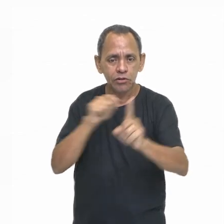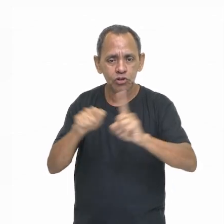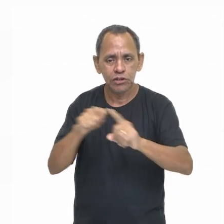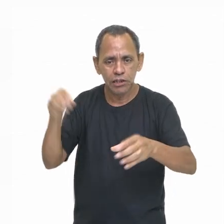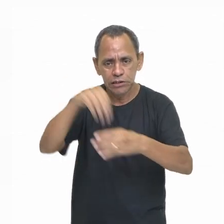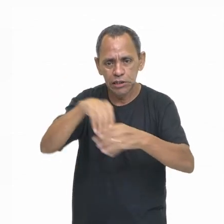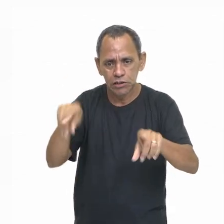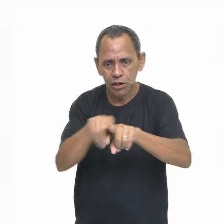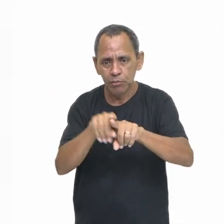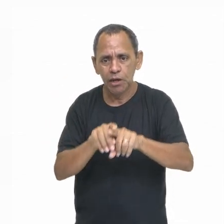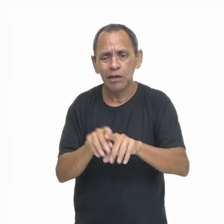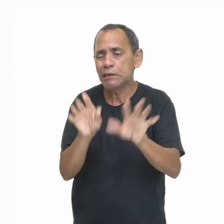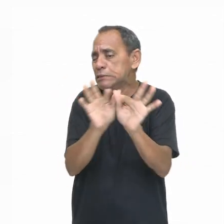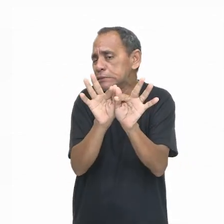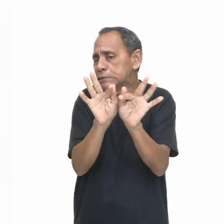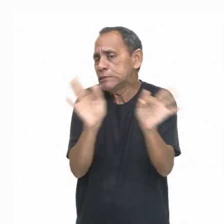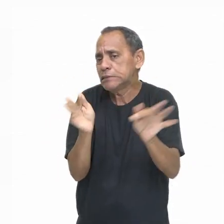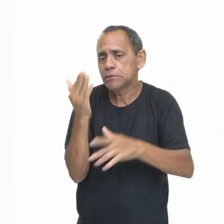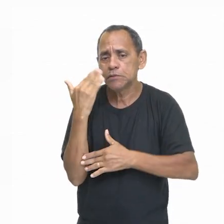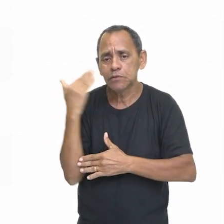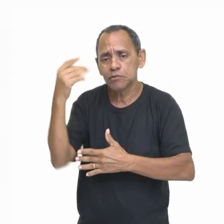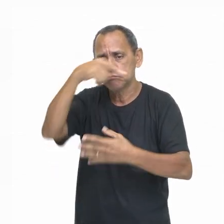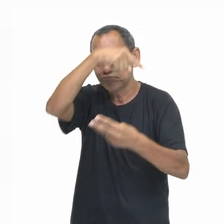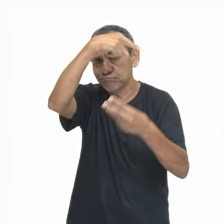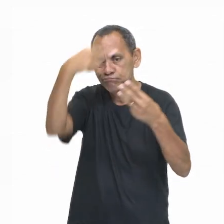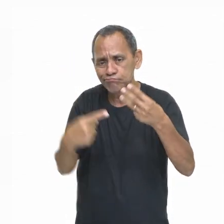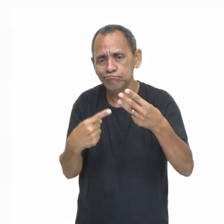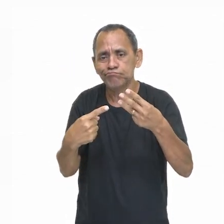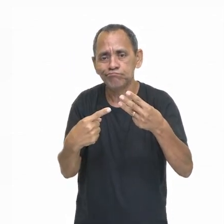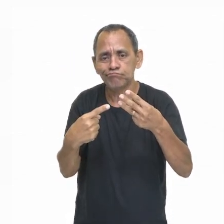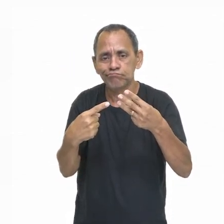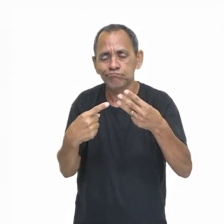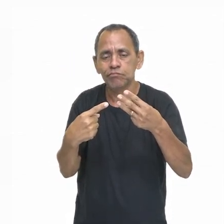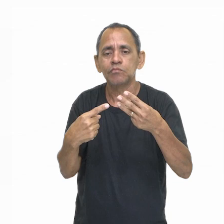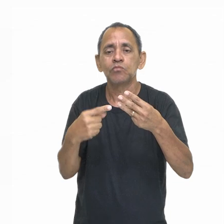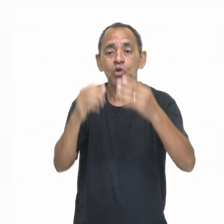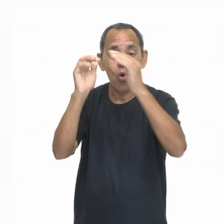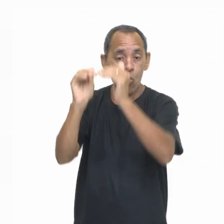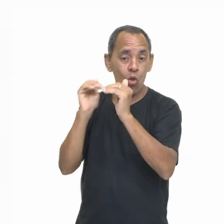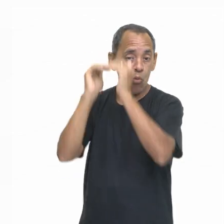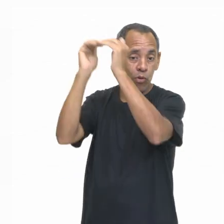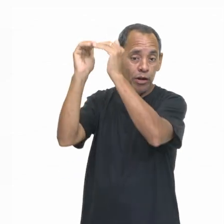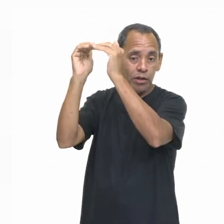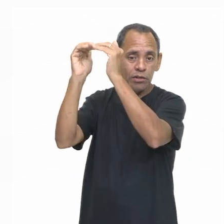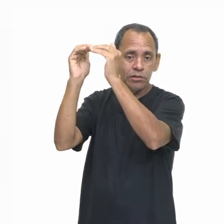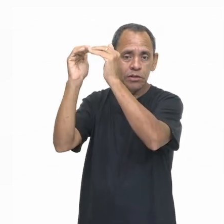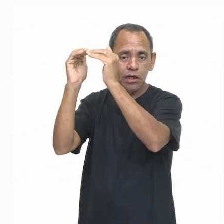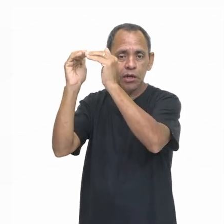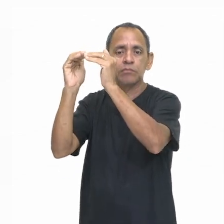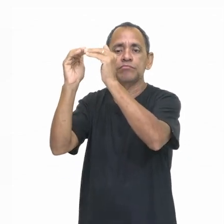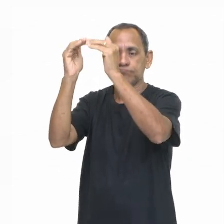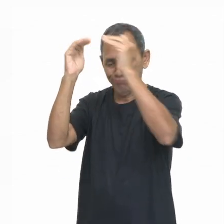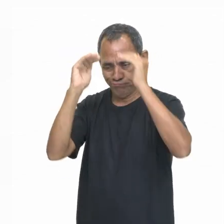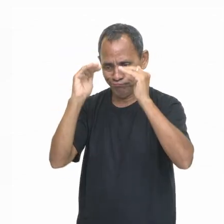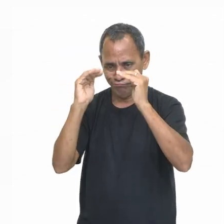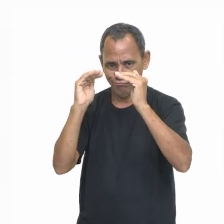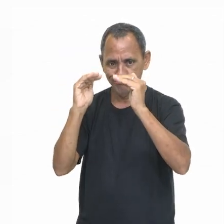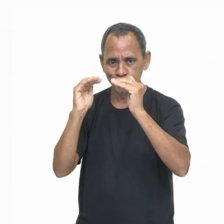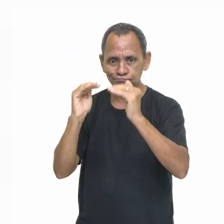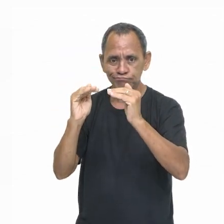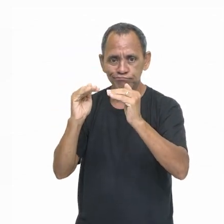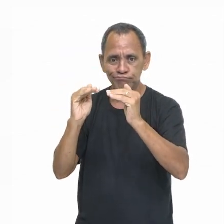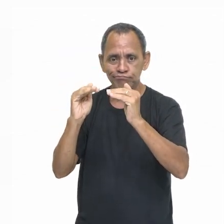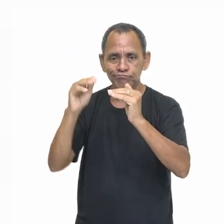né, simples. Você vai ter 3 categorias: a nobreza, uma categoria que